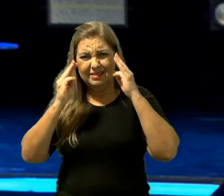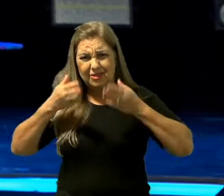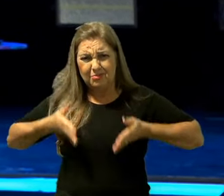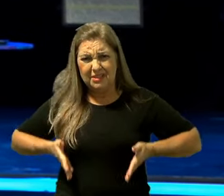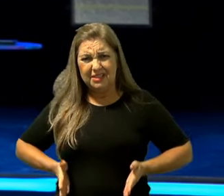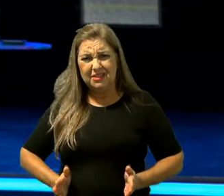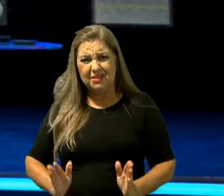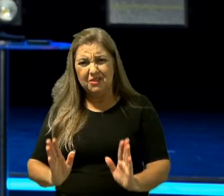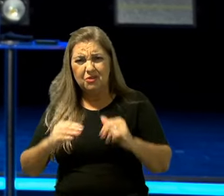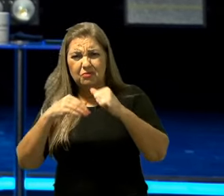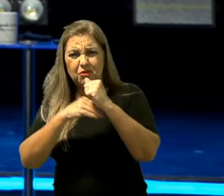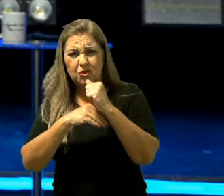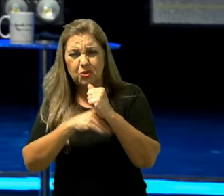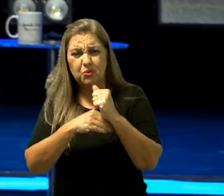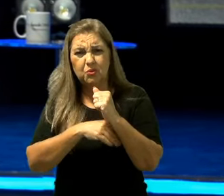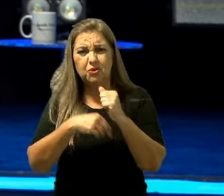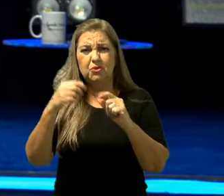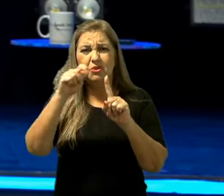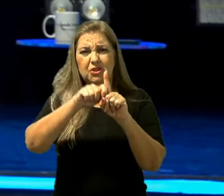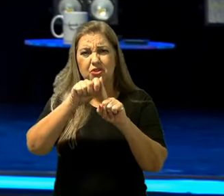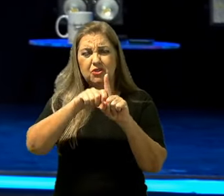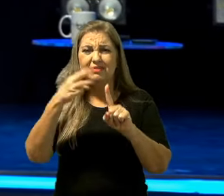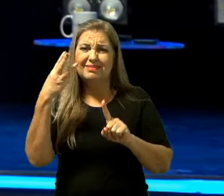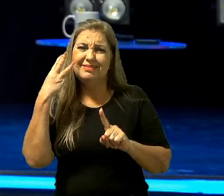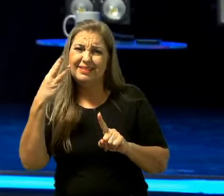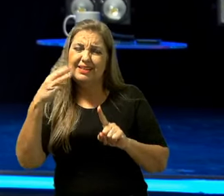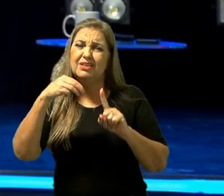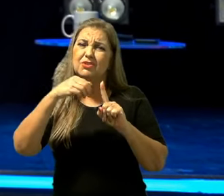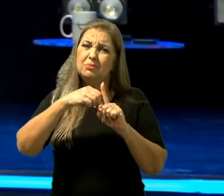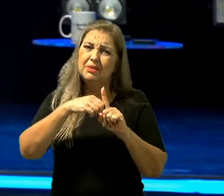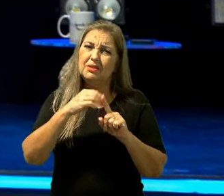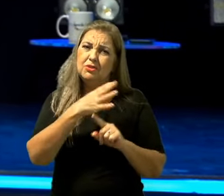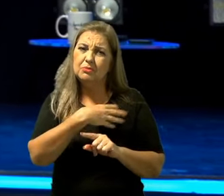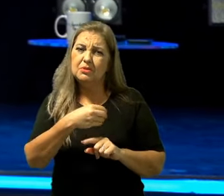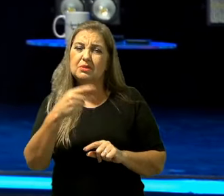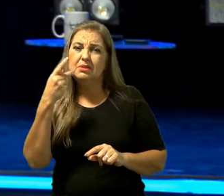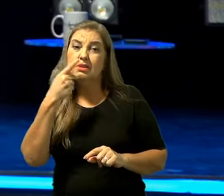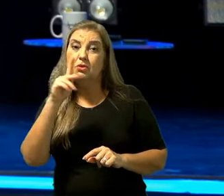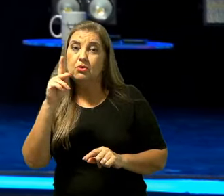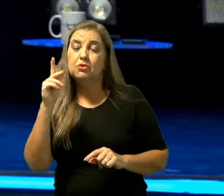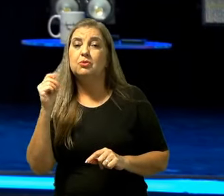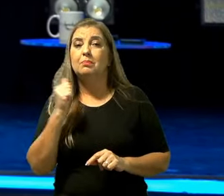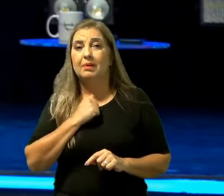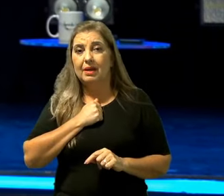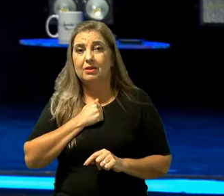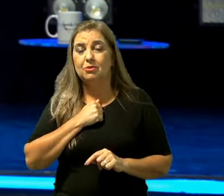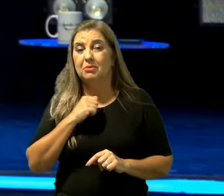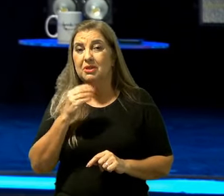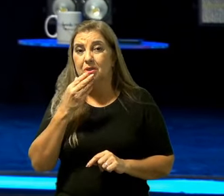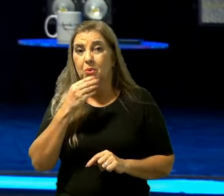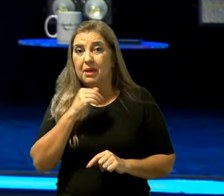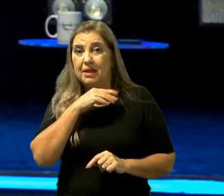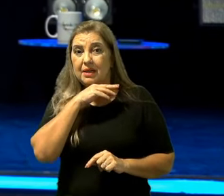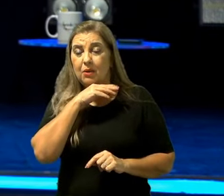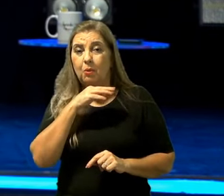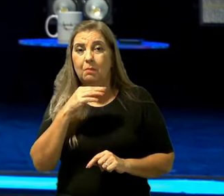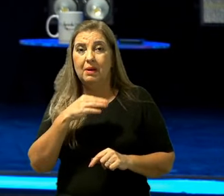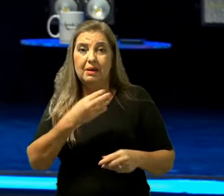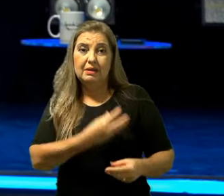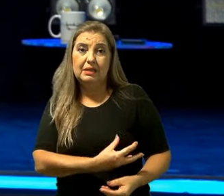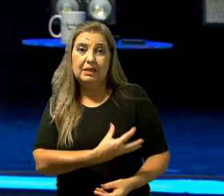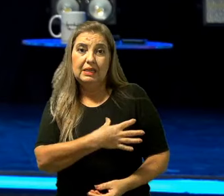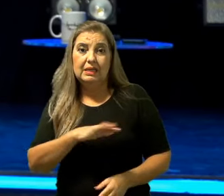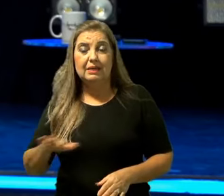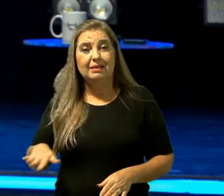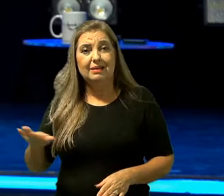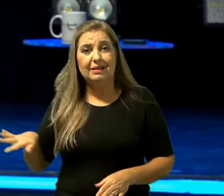durante 3 meses por seus pais, pois estes viram que ele não era uma criança comum e não